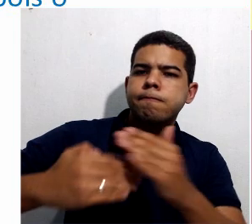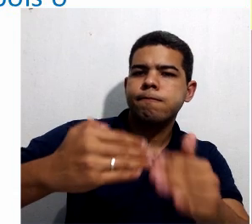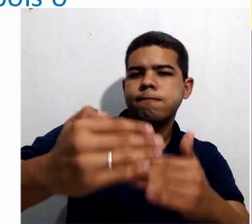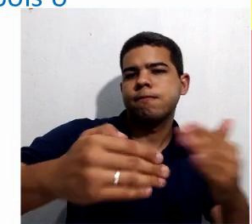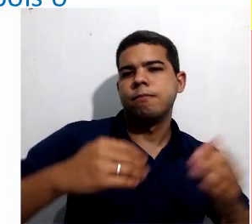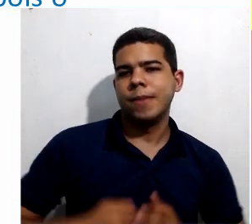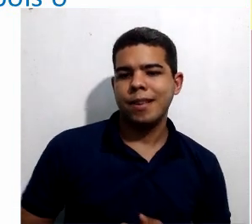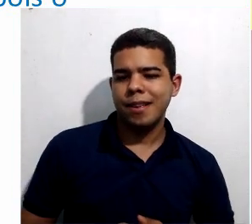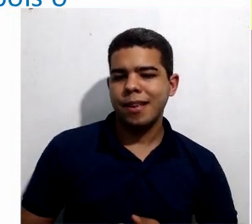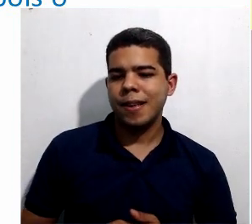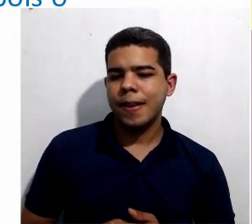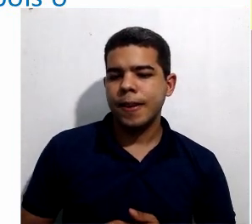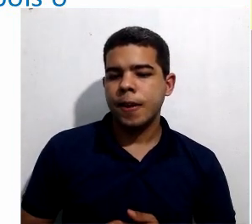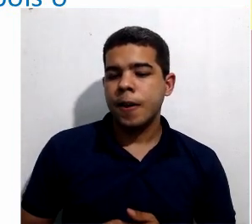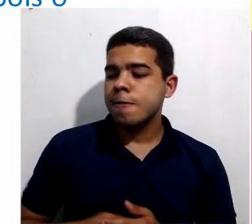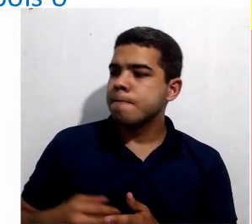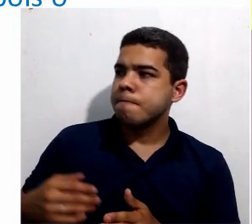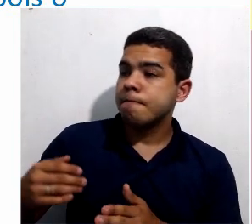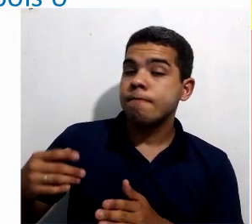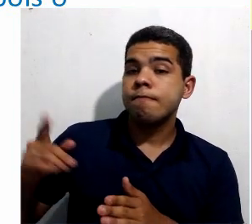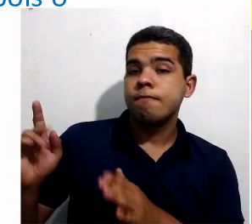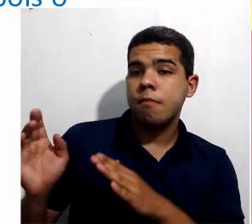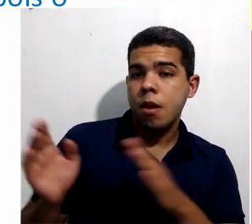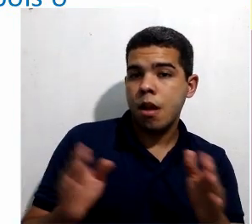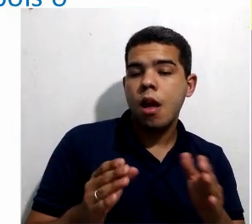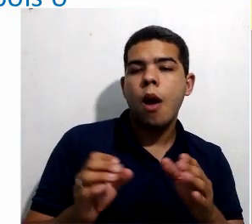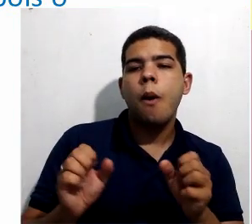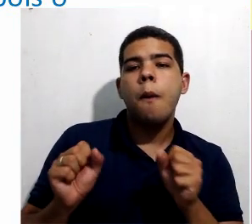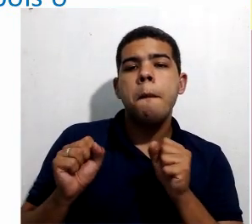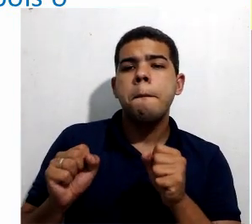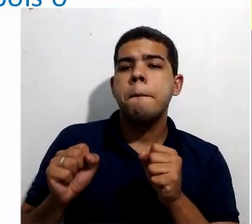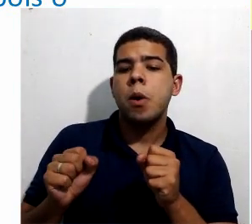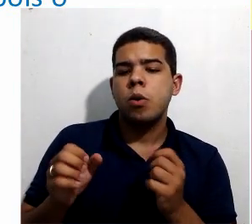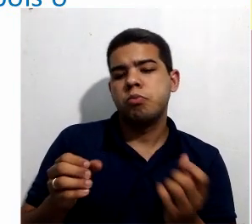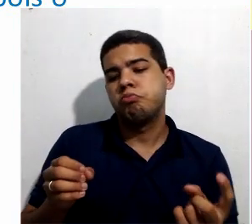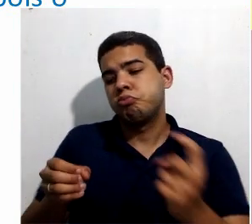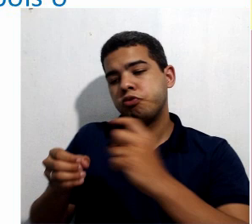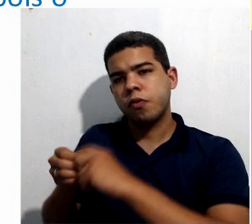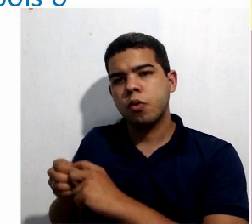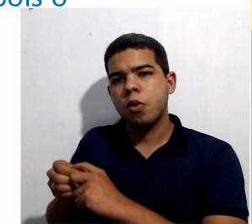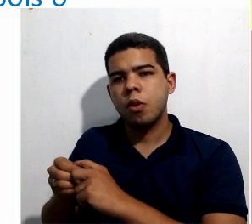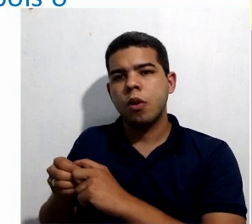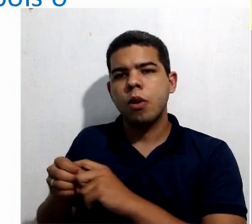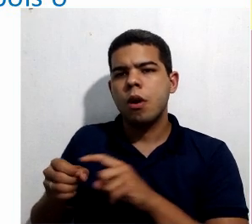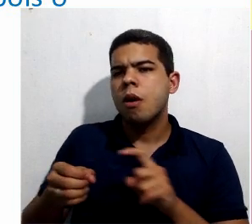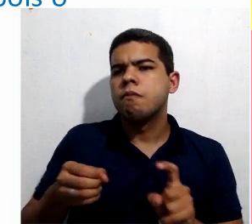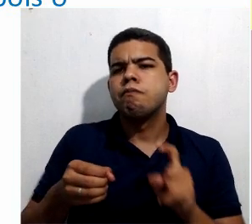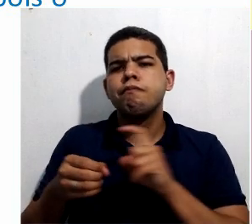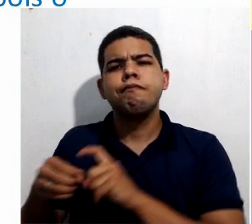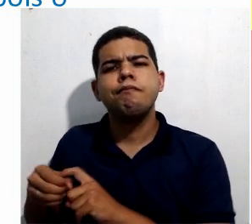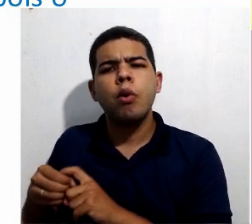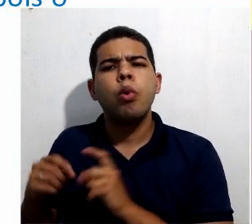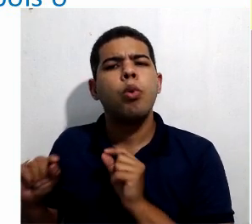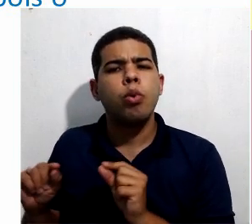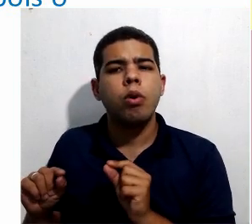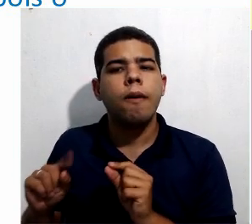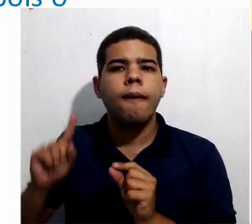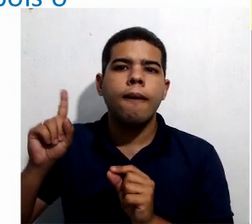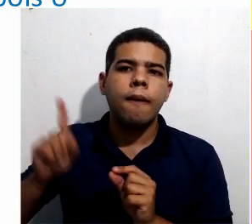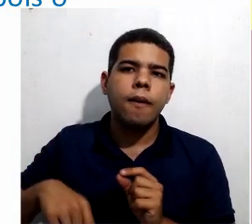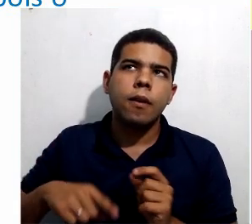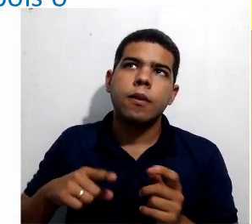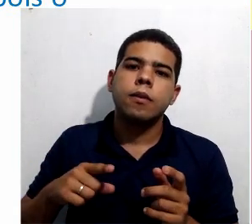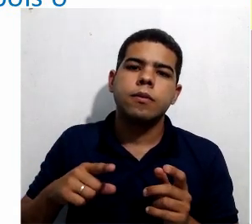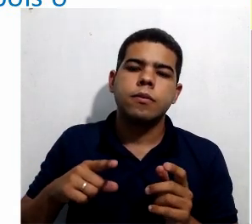prosseguimento. A sequência ela pode ser chamada de sequência recursiva. A sequência recursiva é